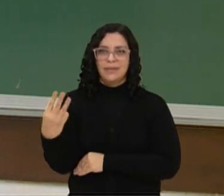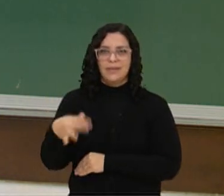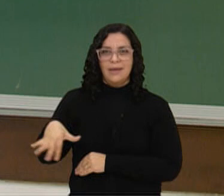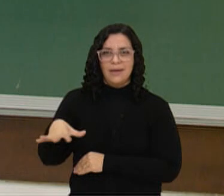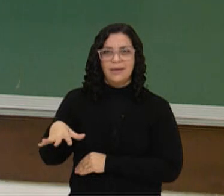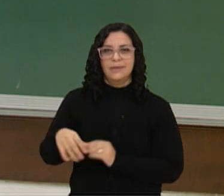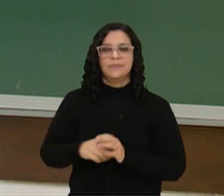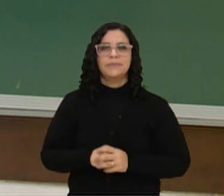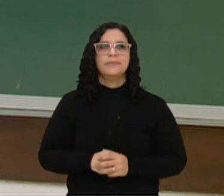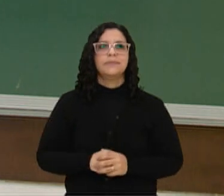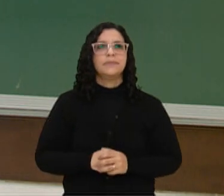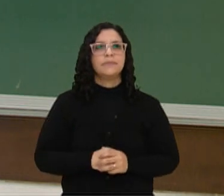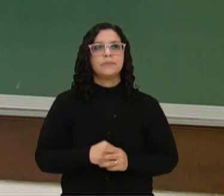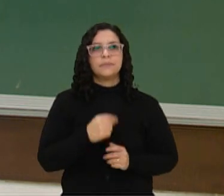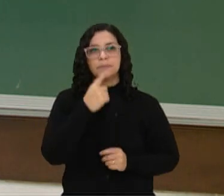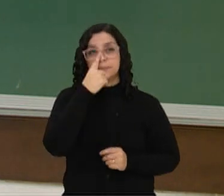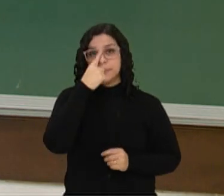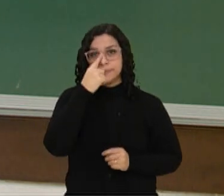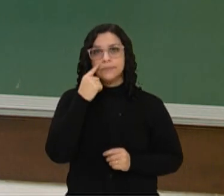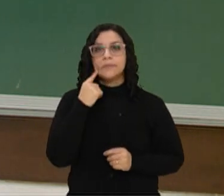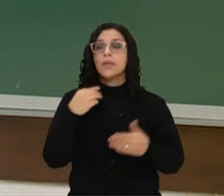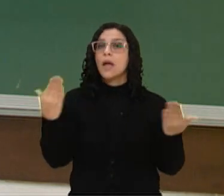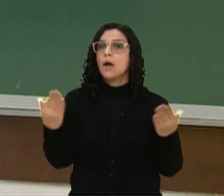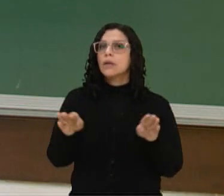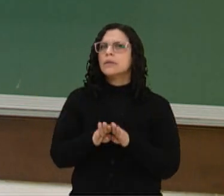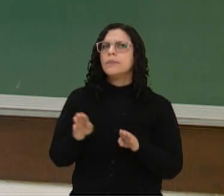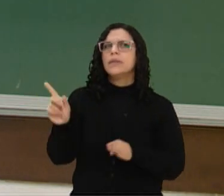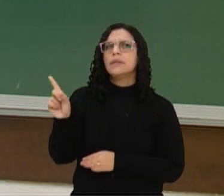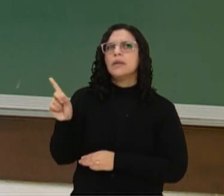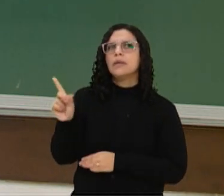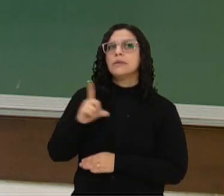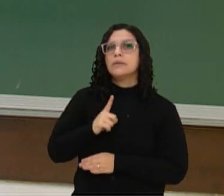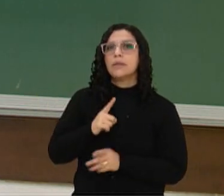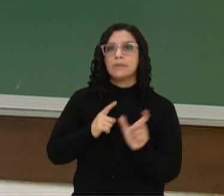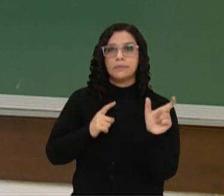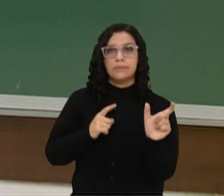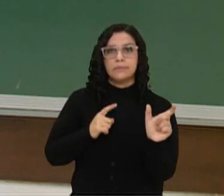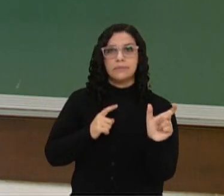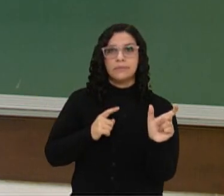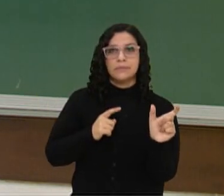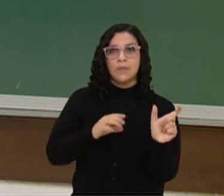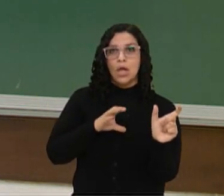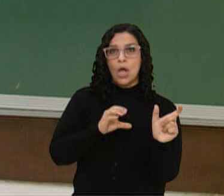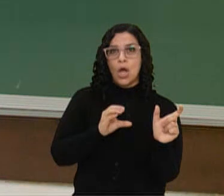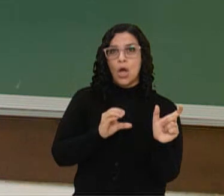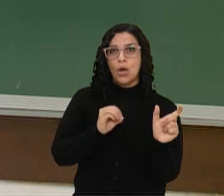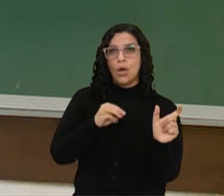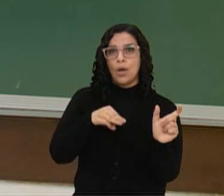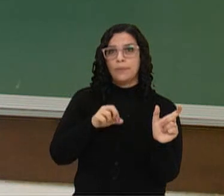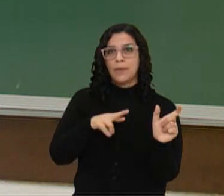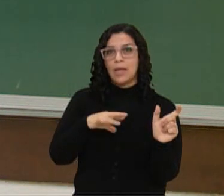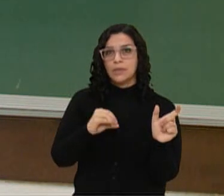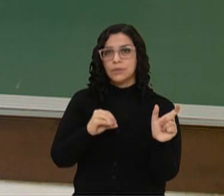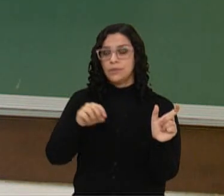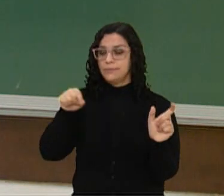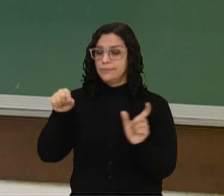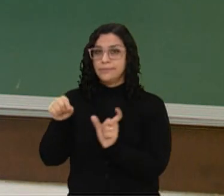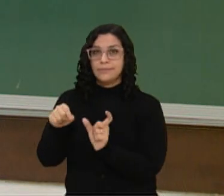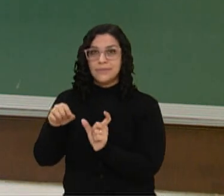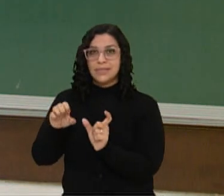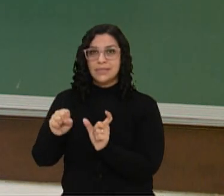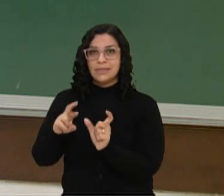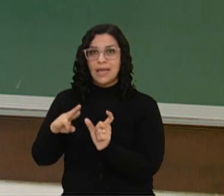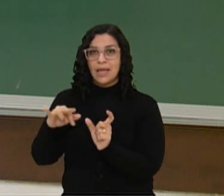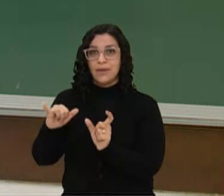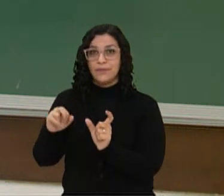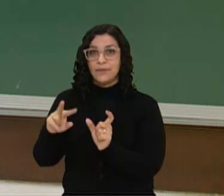oferecer os serviços. E aí, duas palavrinhas, comércio e serviço. O que é o comércio? Refere-se à